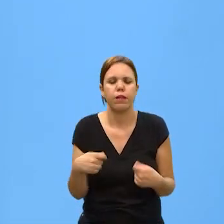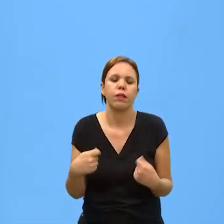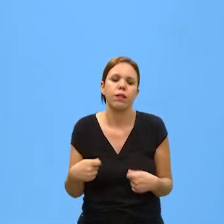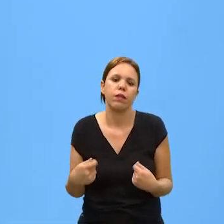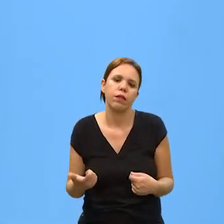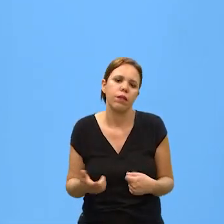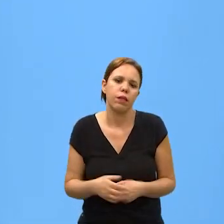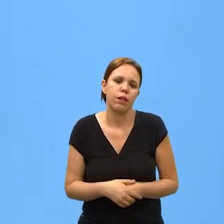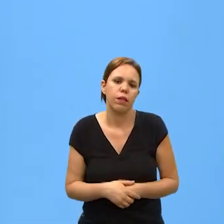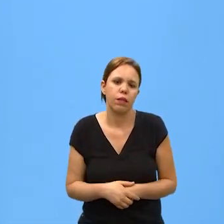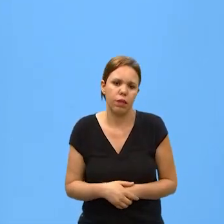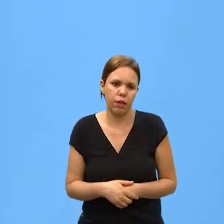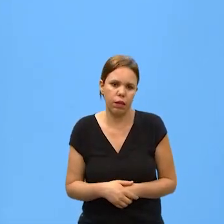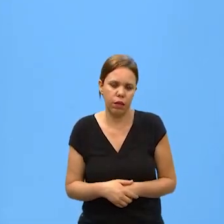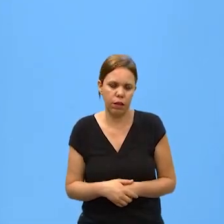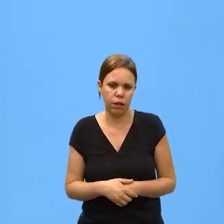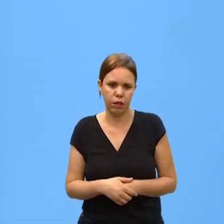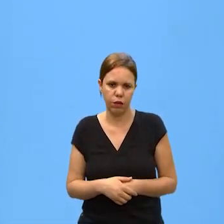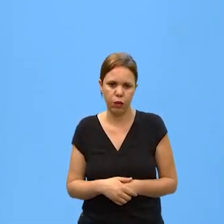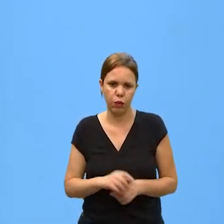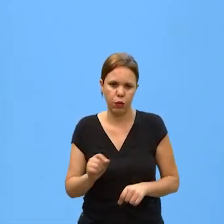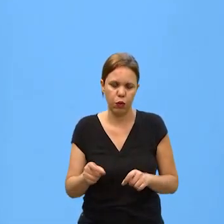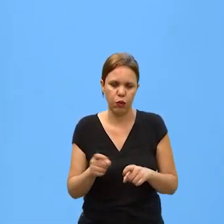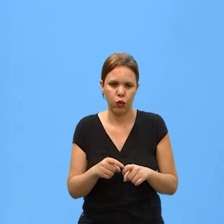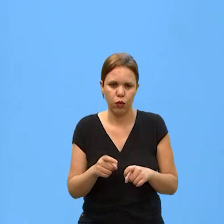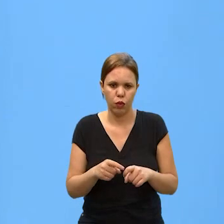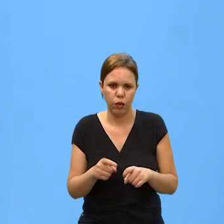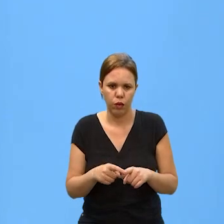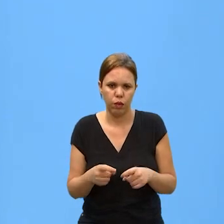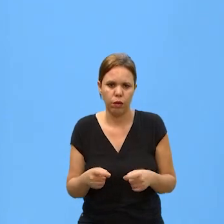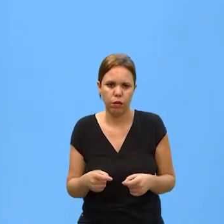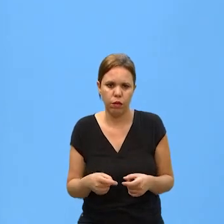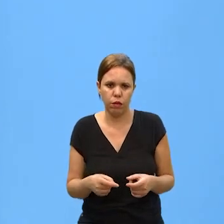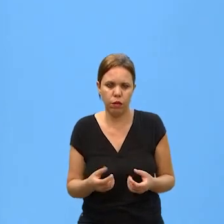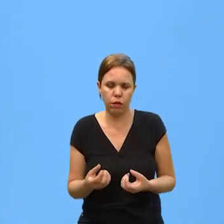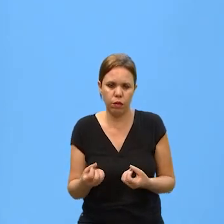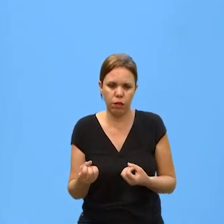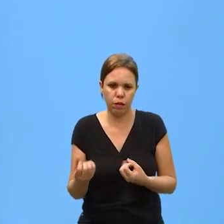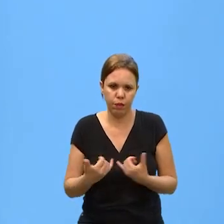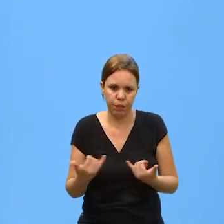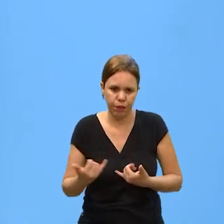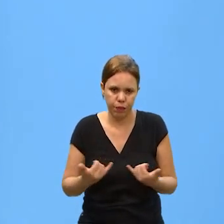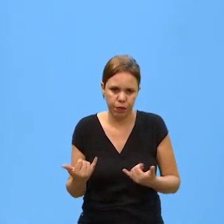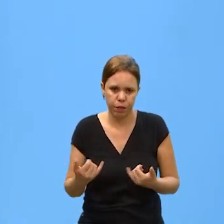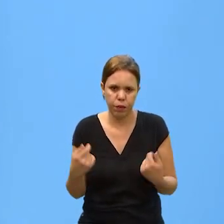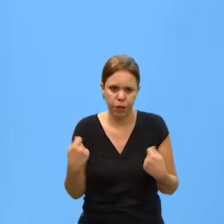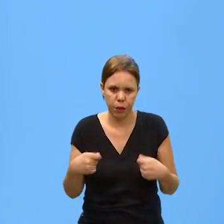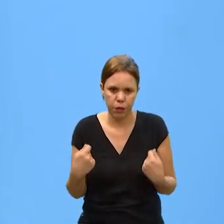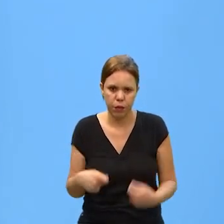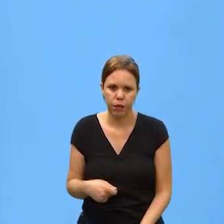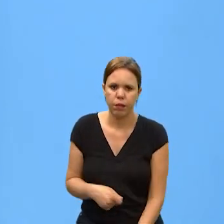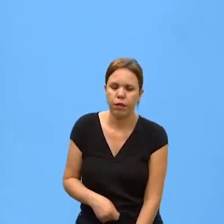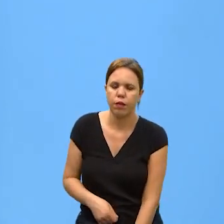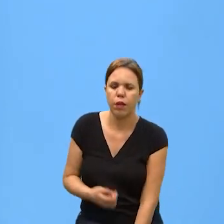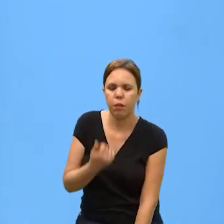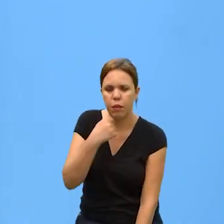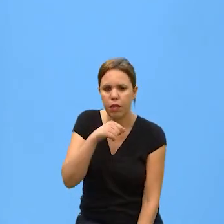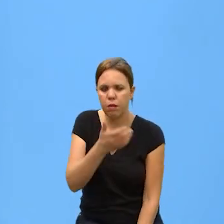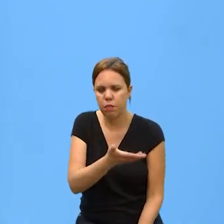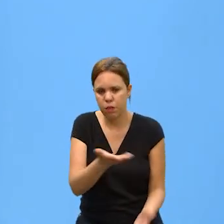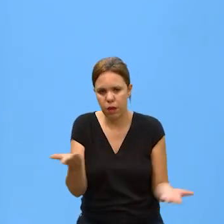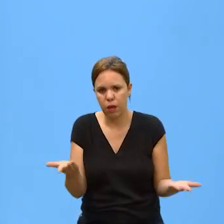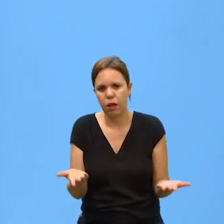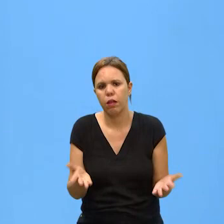é preciso, que os médicos, eles deem uma informação mais precisa para